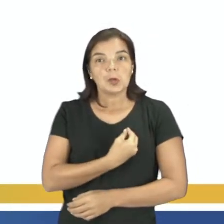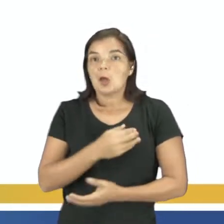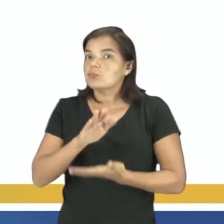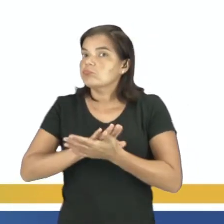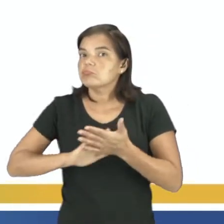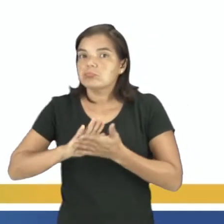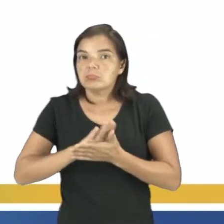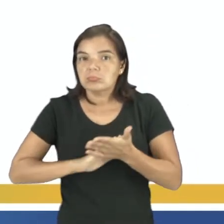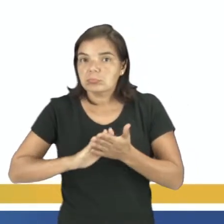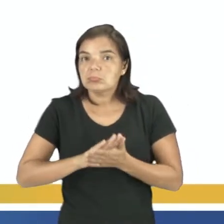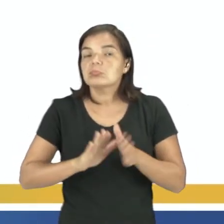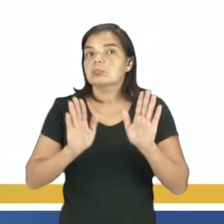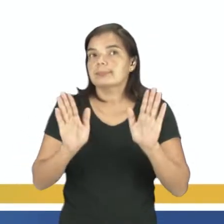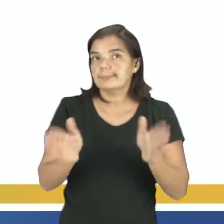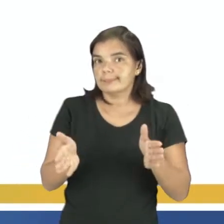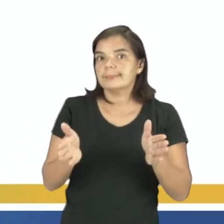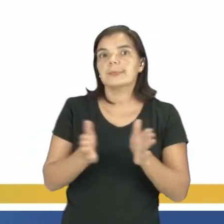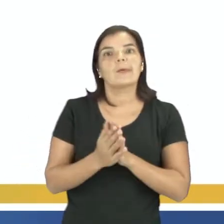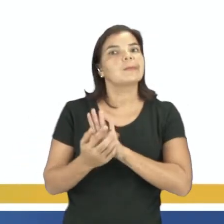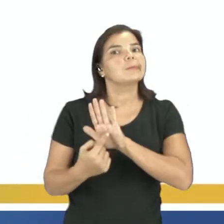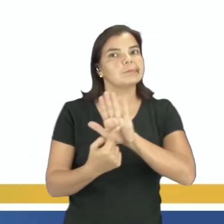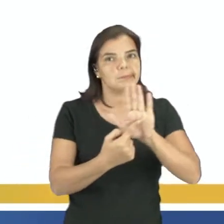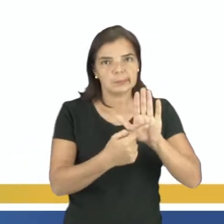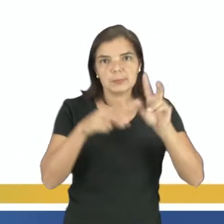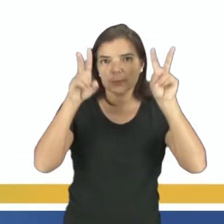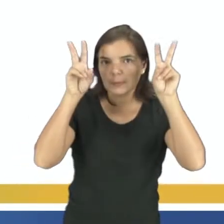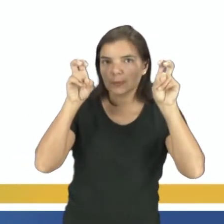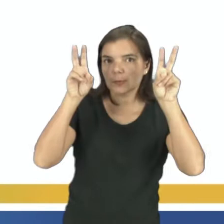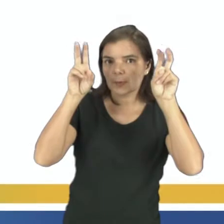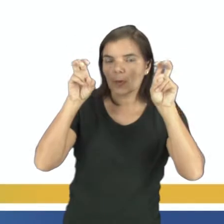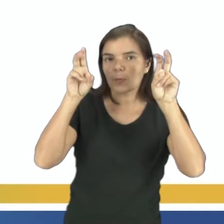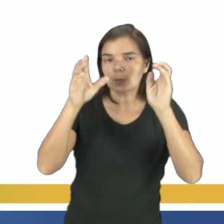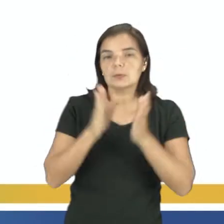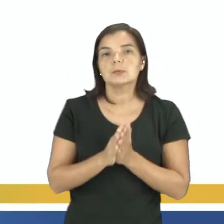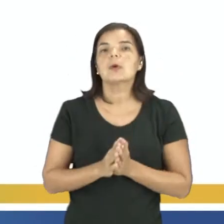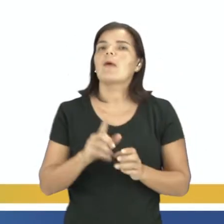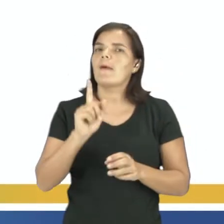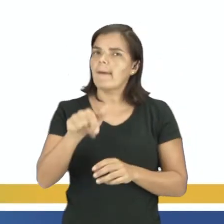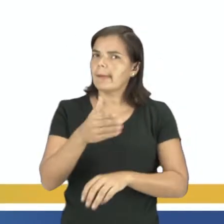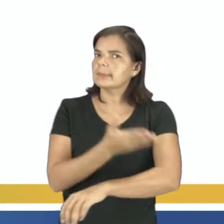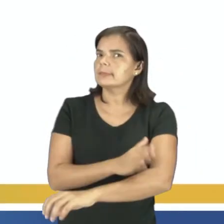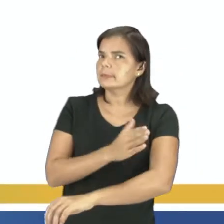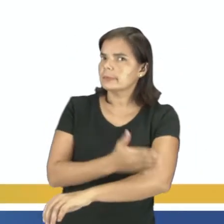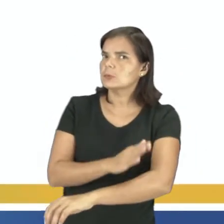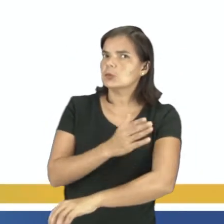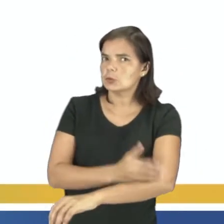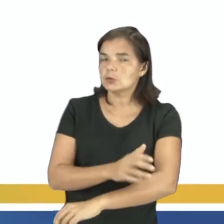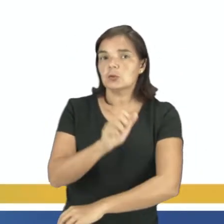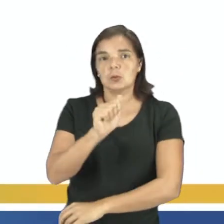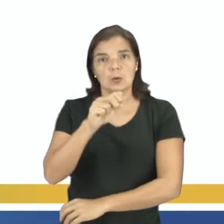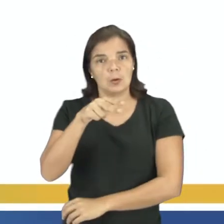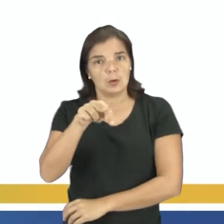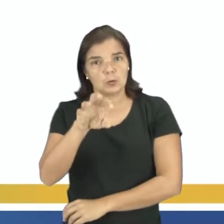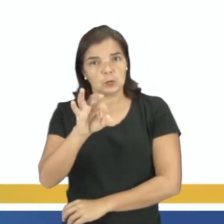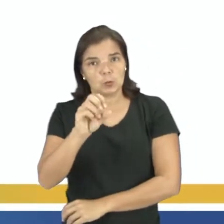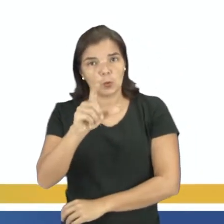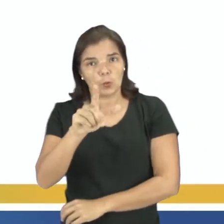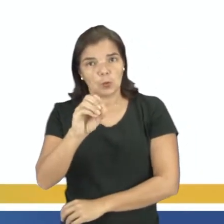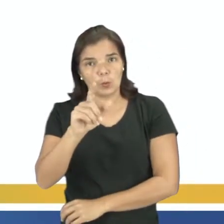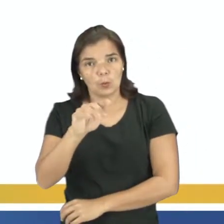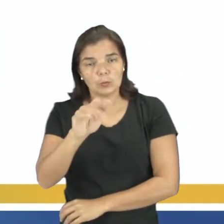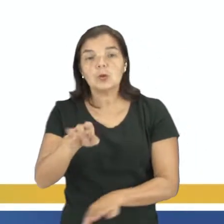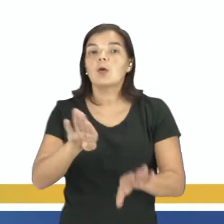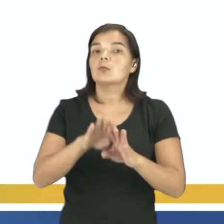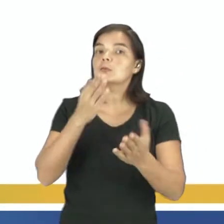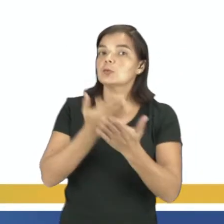e o nada já mostra muito o tema do nosso assunto de hoje. É um ensaio de ontologia. Ontologia,